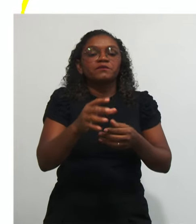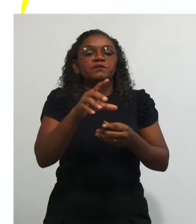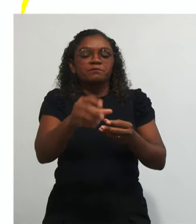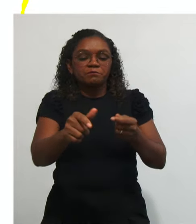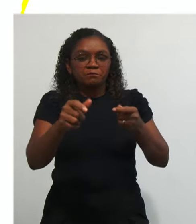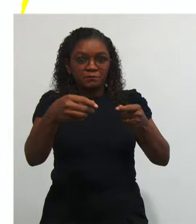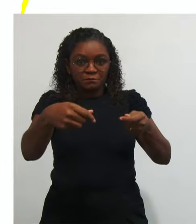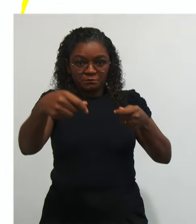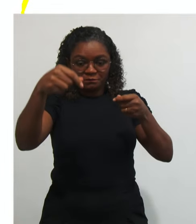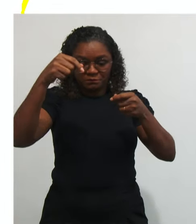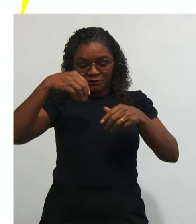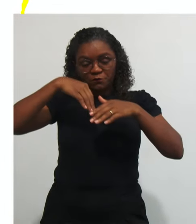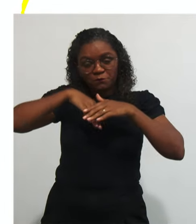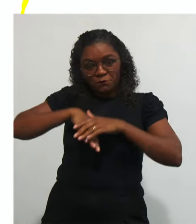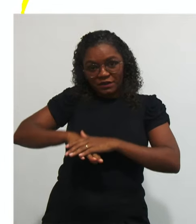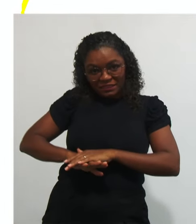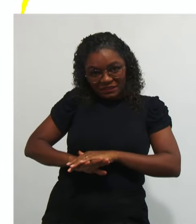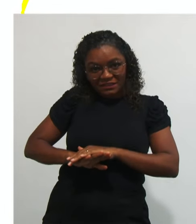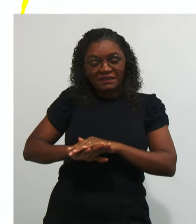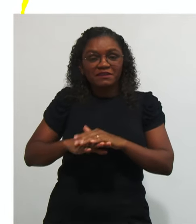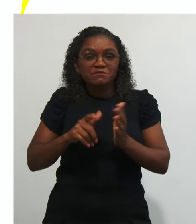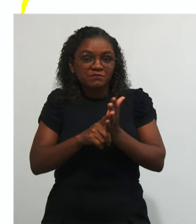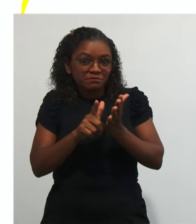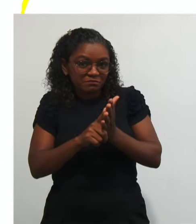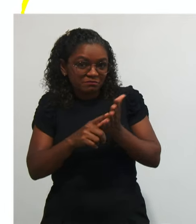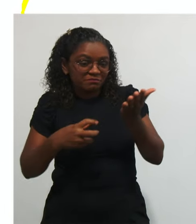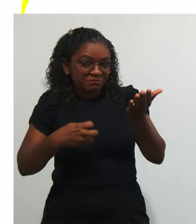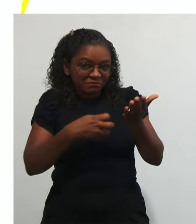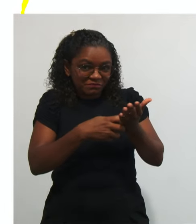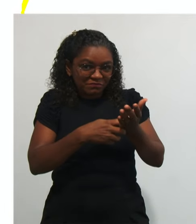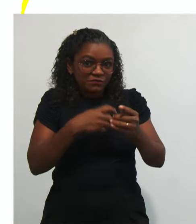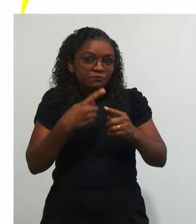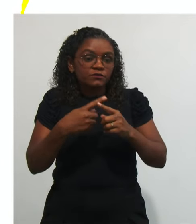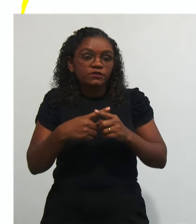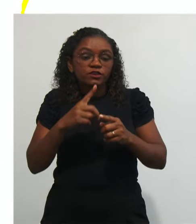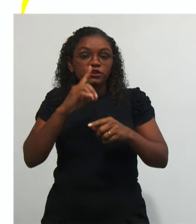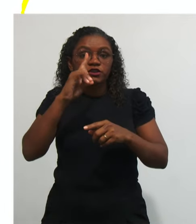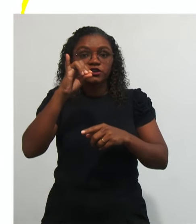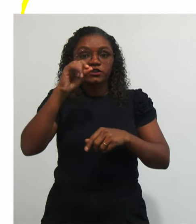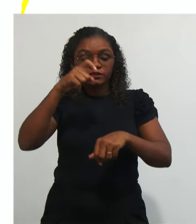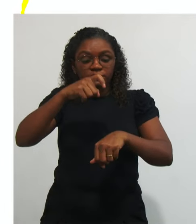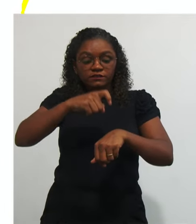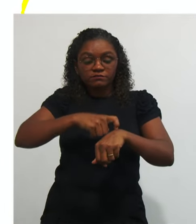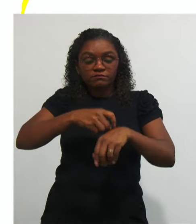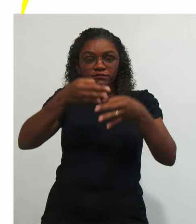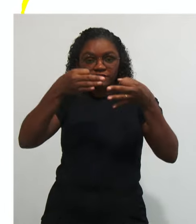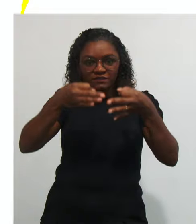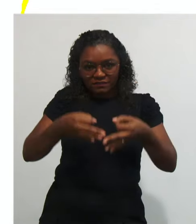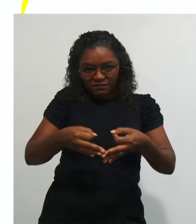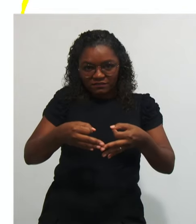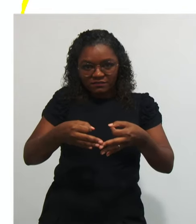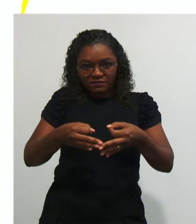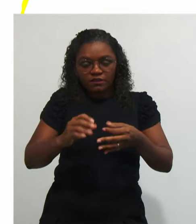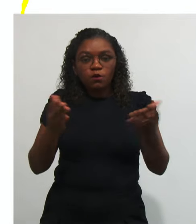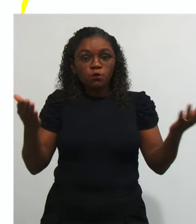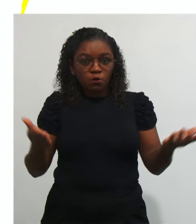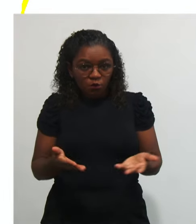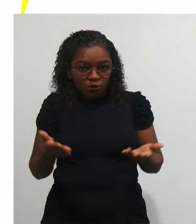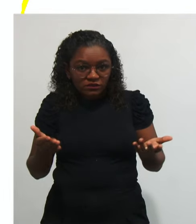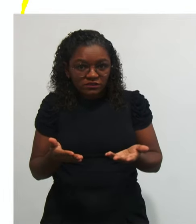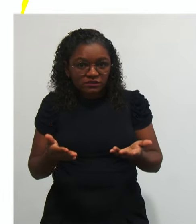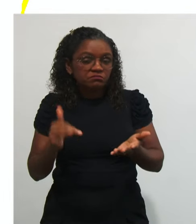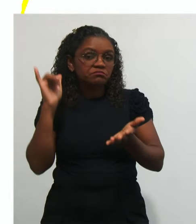essa passagem muito bem guardada para que no dia da viagem você pudesse fazer o seu checklist e perceba que hoje com